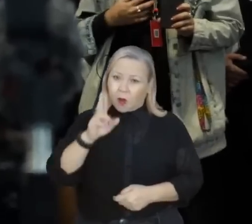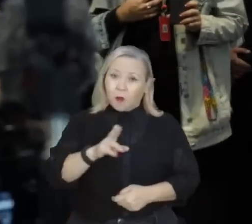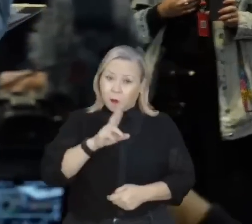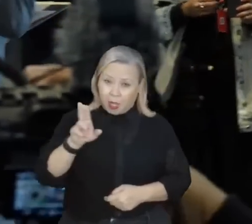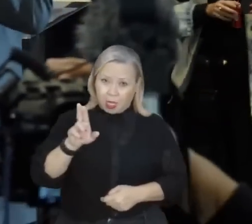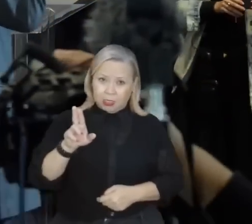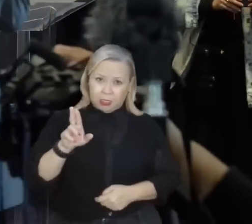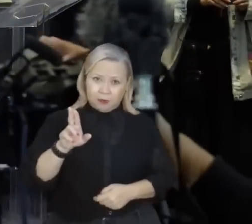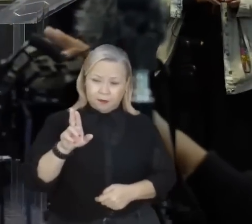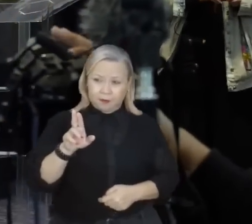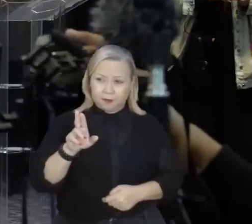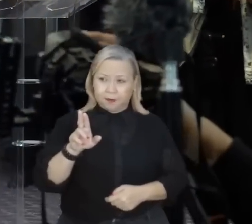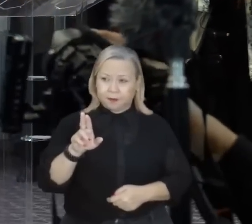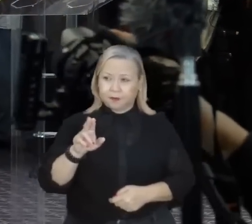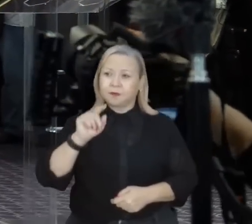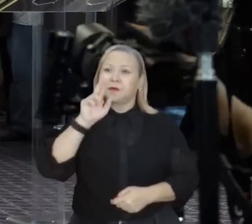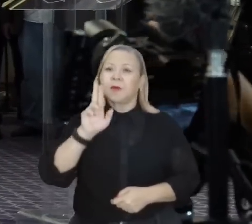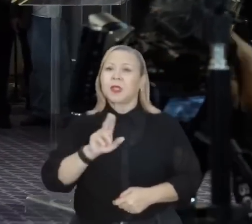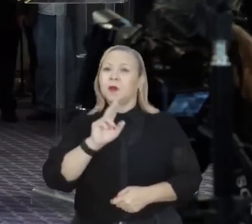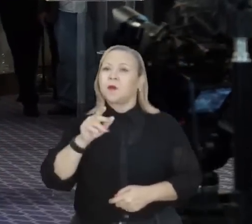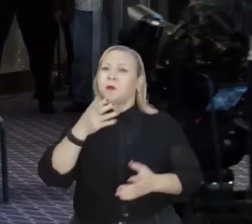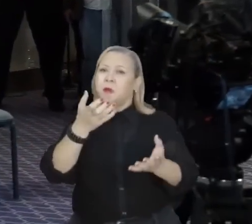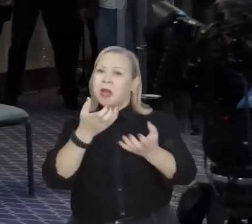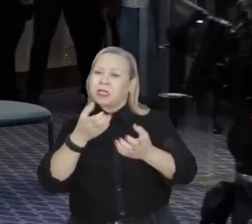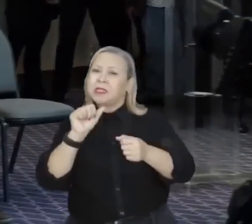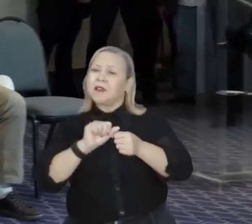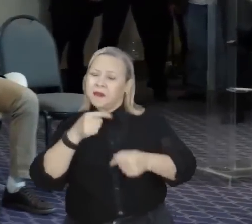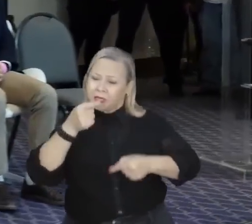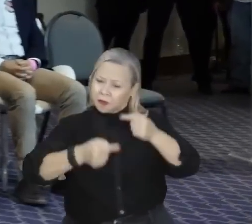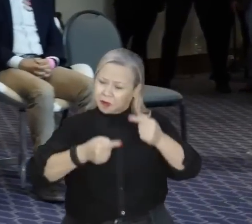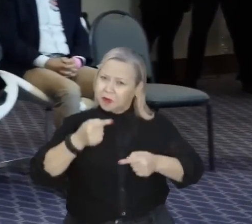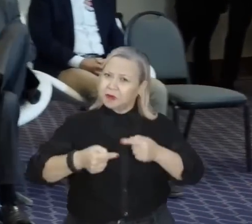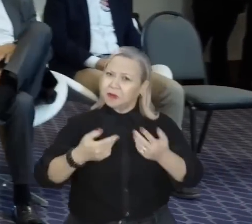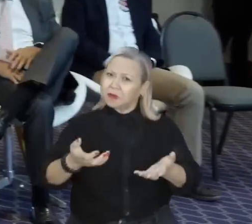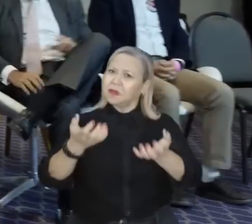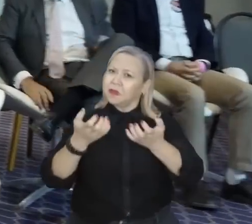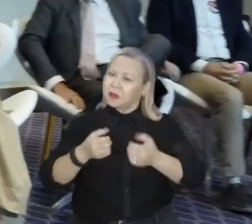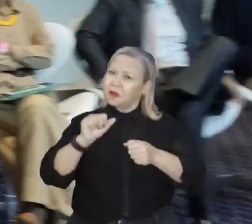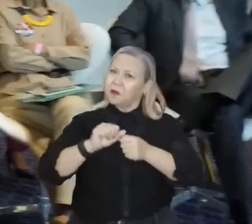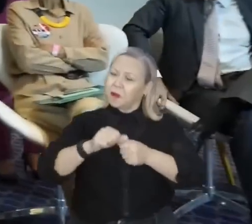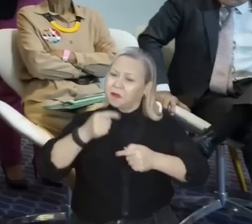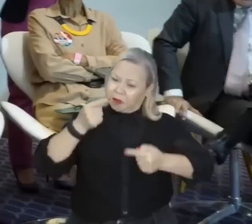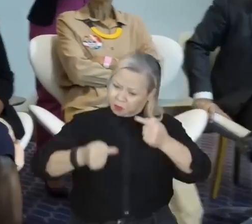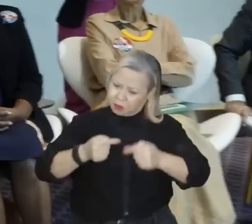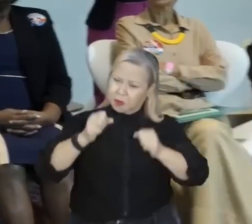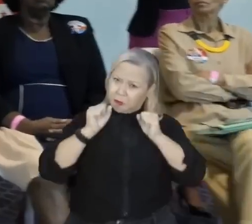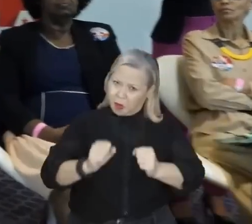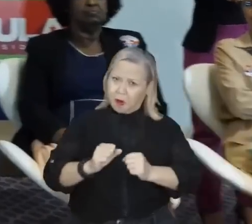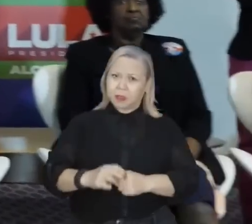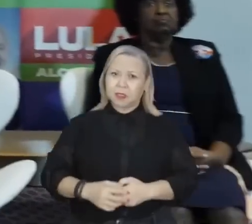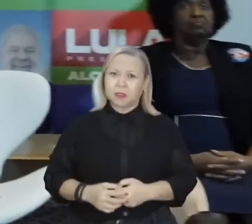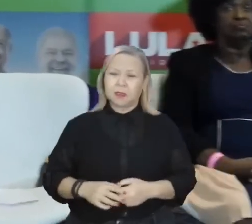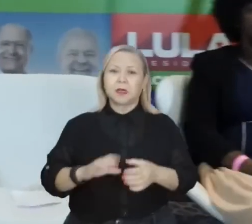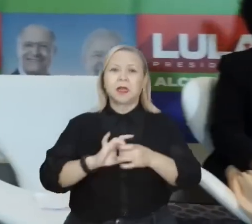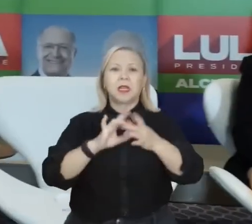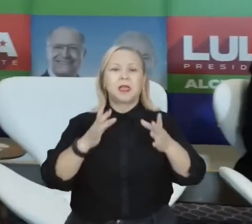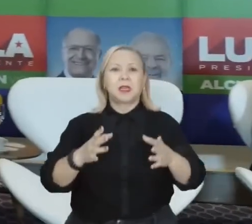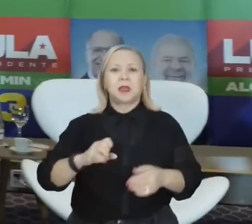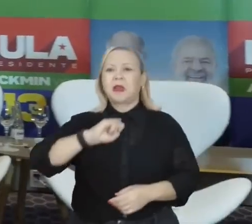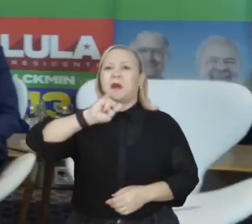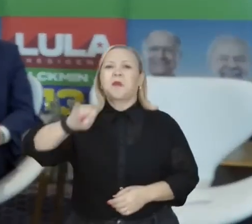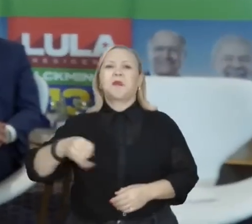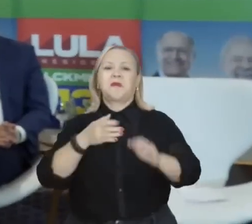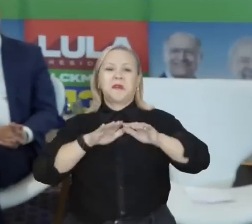que um padre que vai fazer política ele que faça política mas não tire proveito do altar para fazer política